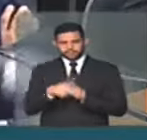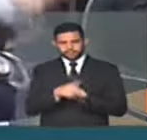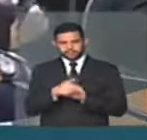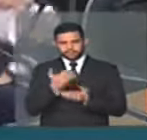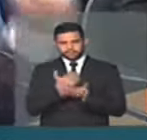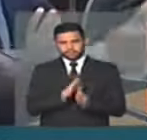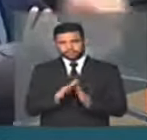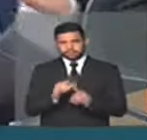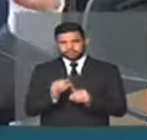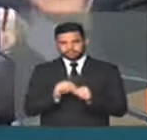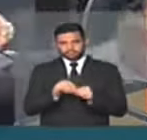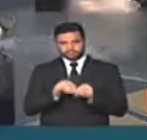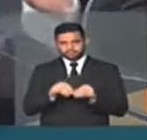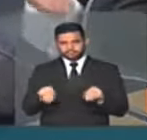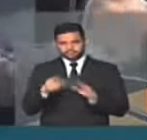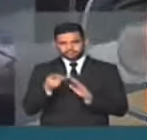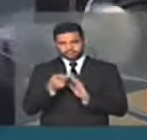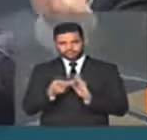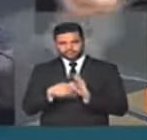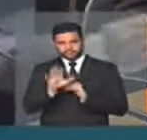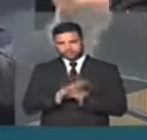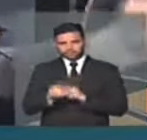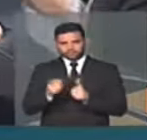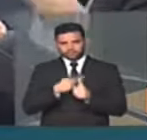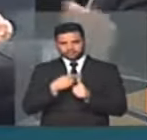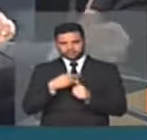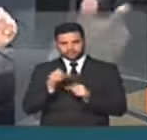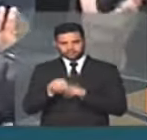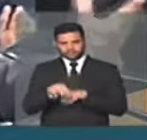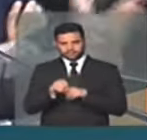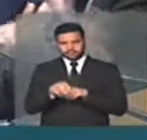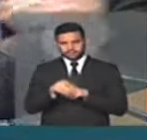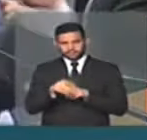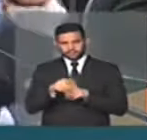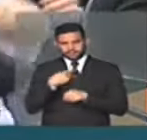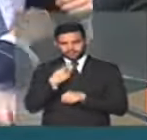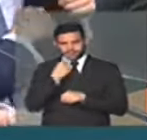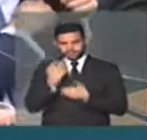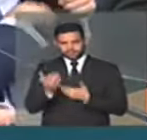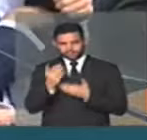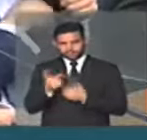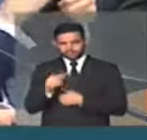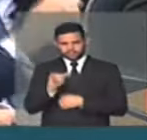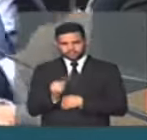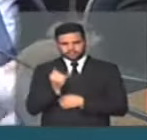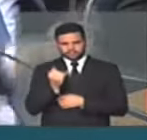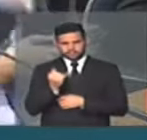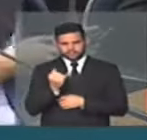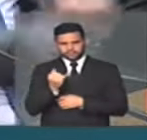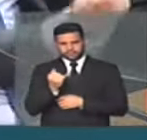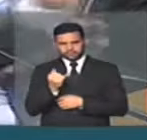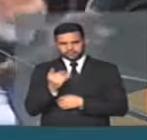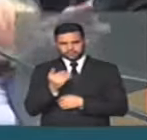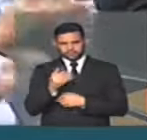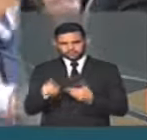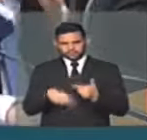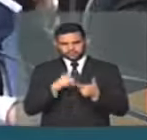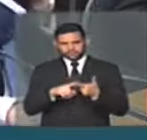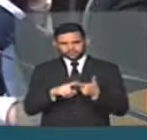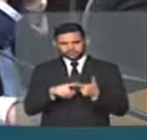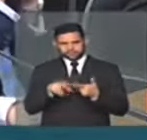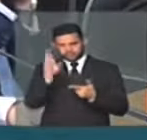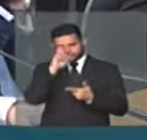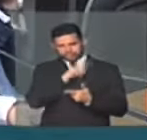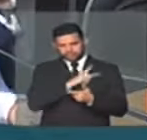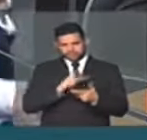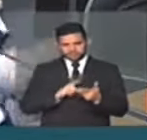acabar, aniquilar, exterminar o Programa Nacional do Primeiro Emprego e reclama que a juventude não tem oportunidade. Outro mito,